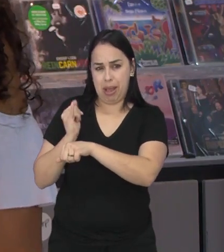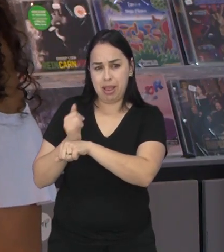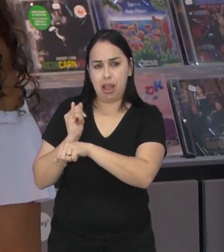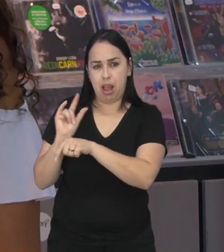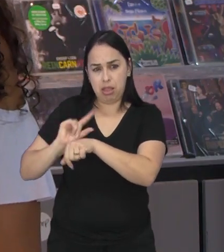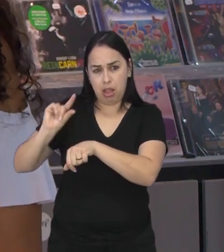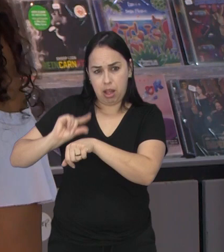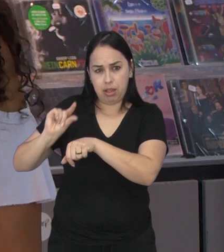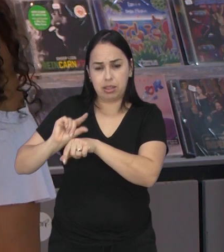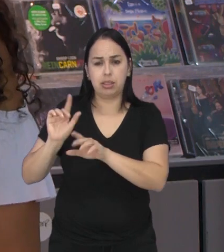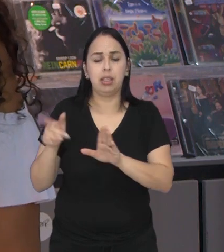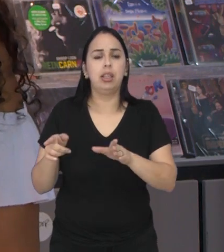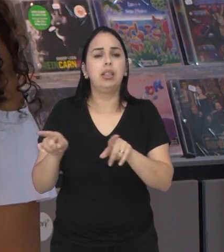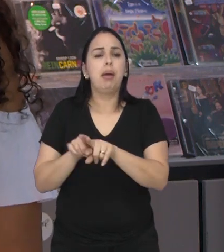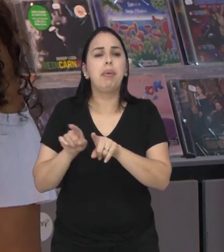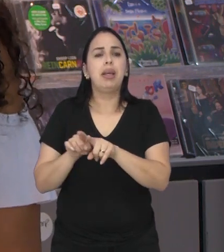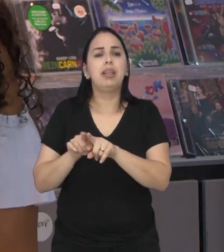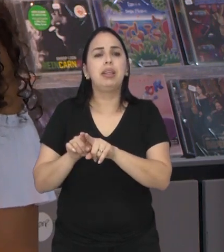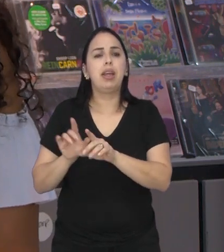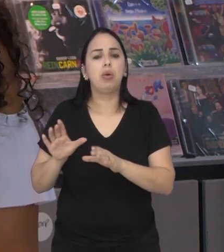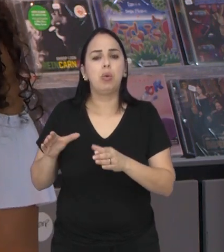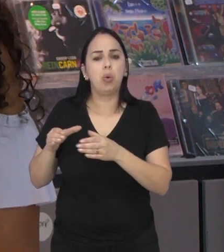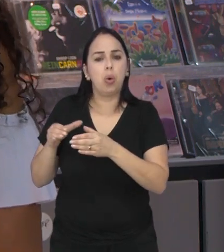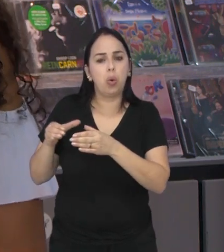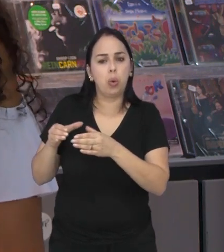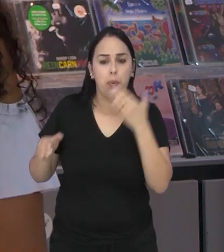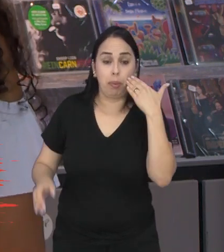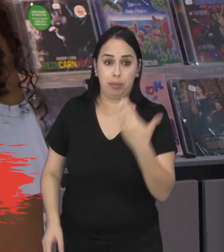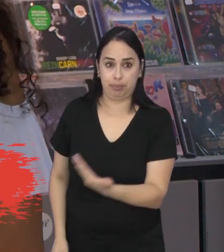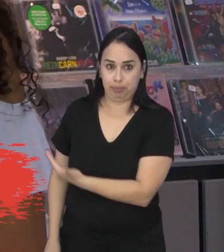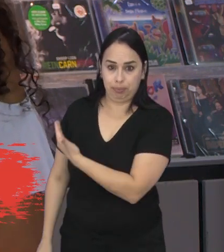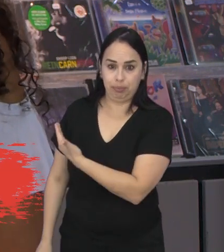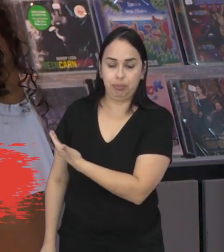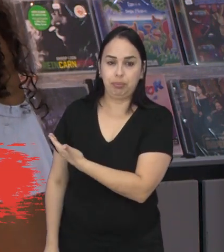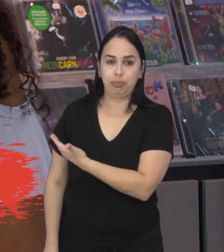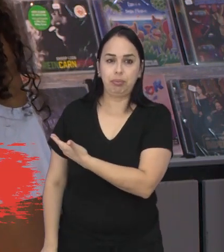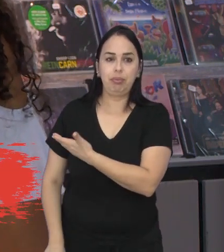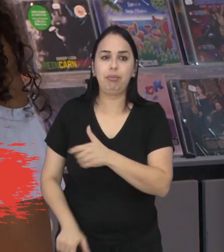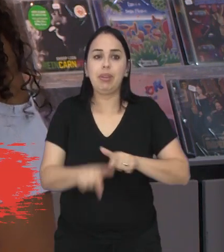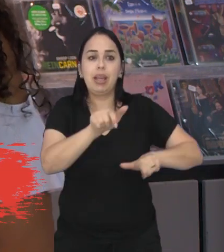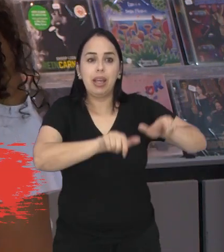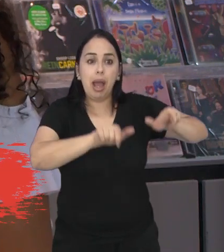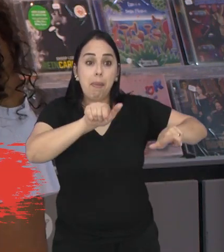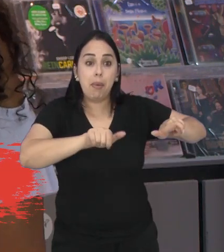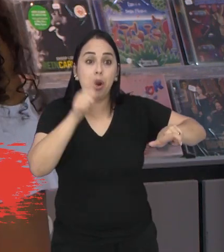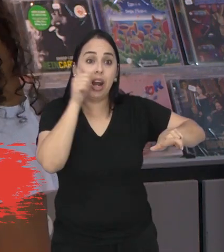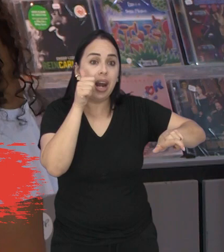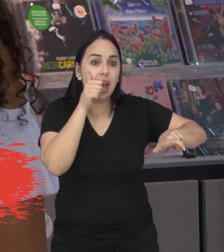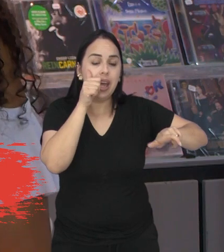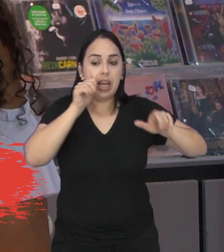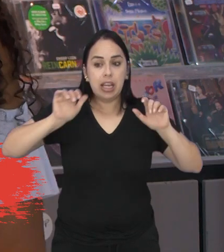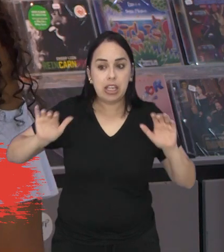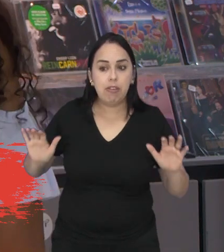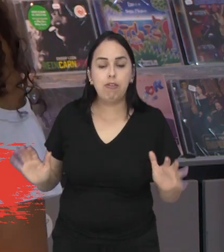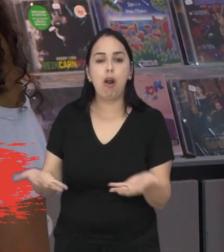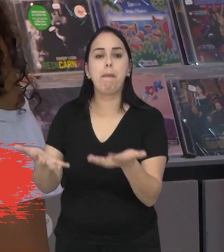parte, inclusive, enquanto coletivo, eu faço parte de um coletivo chamado Triluna, que aí, nesse coletivo, são mulheres do hip hop que fomentam a cultura hip hop, mas aí a